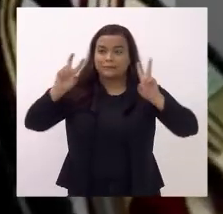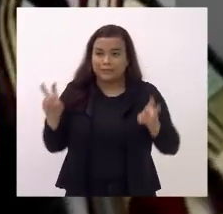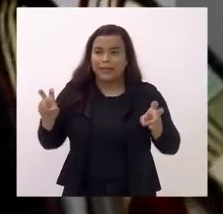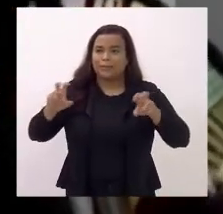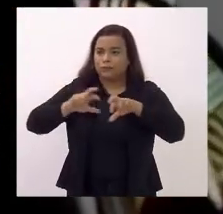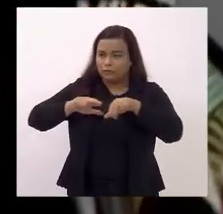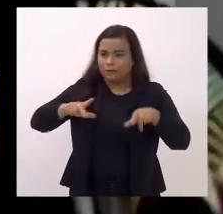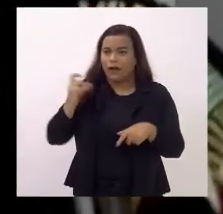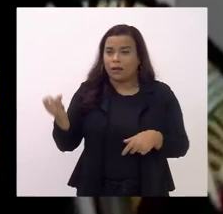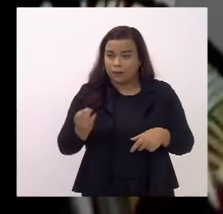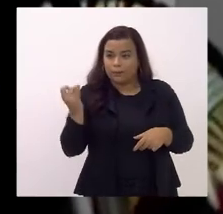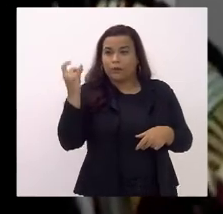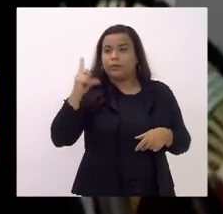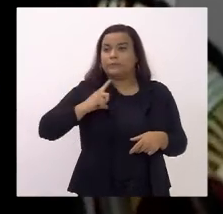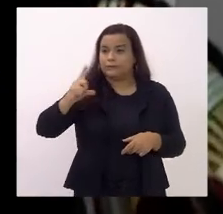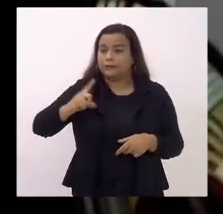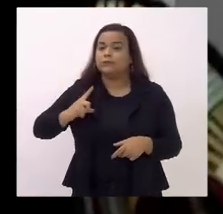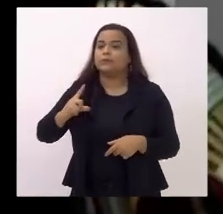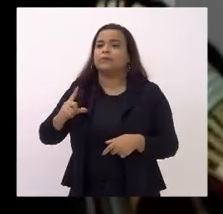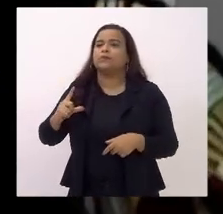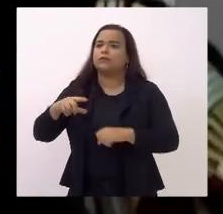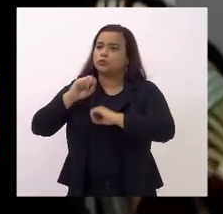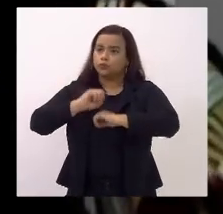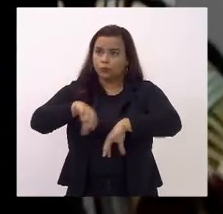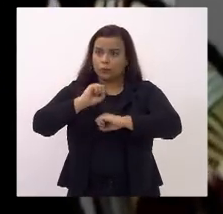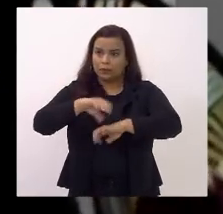tão importantes e que envolvem a educação,